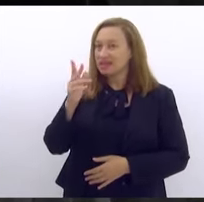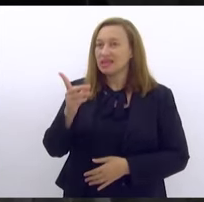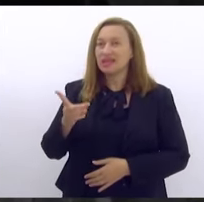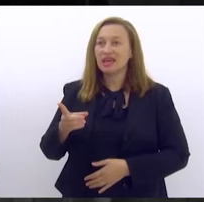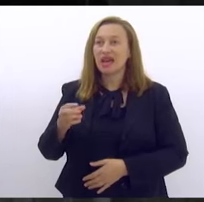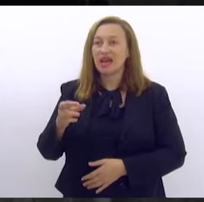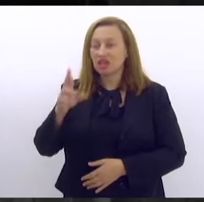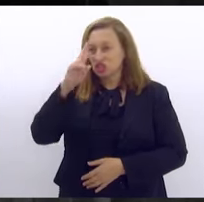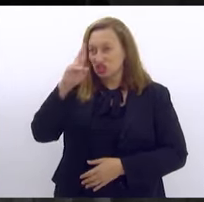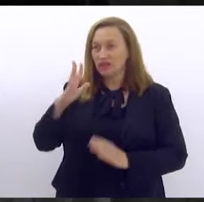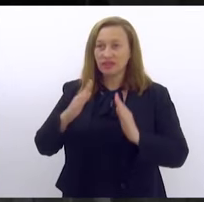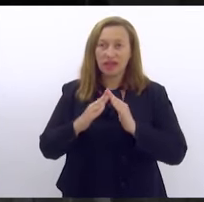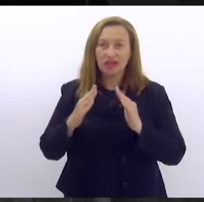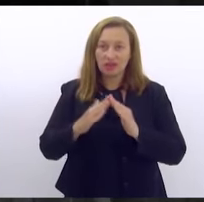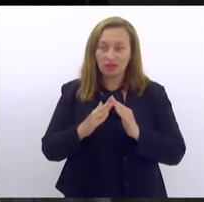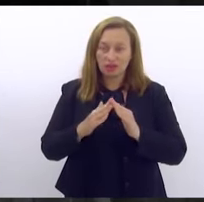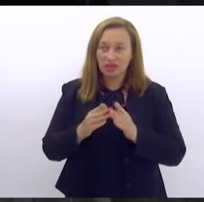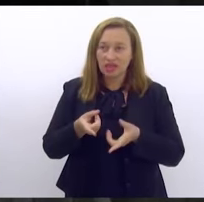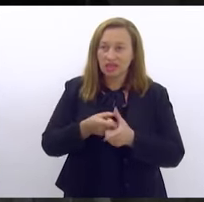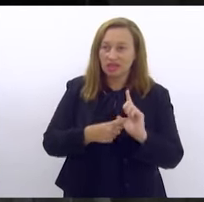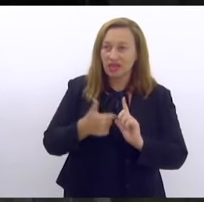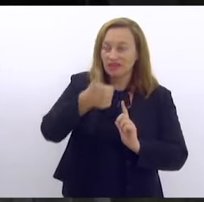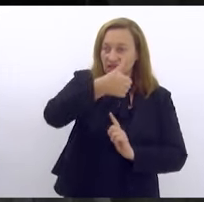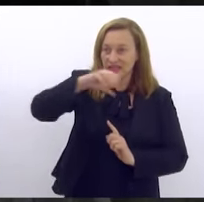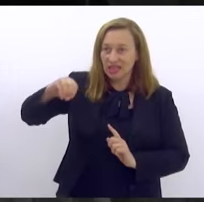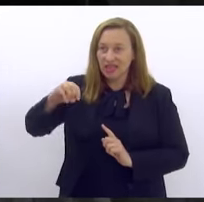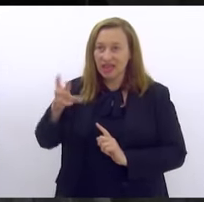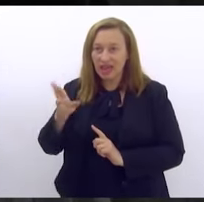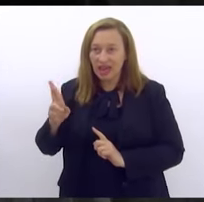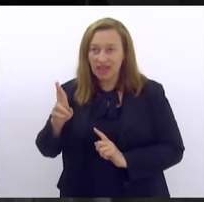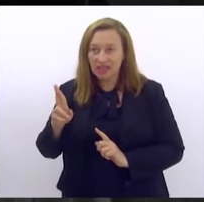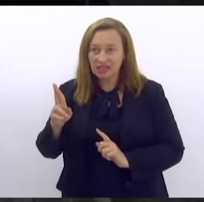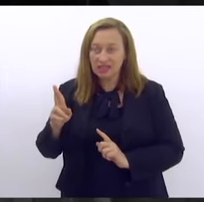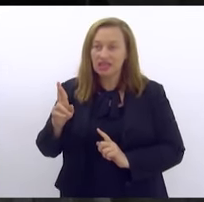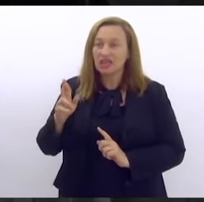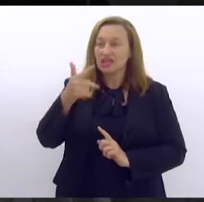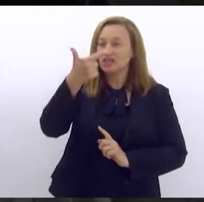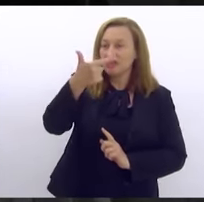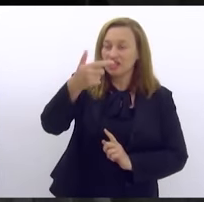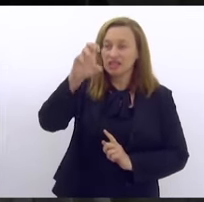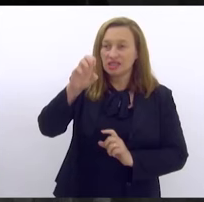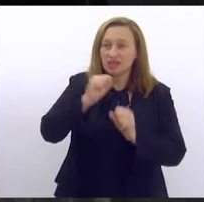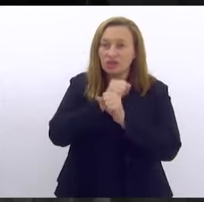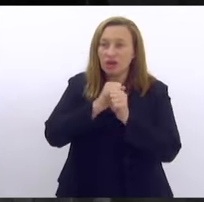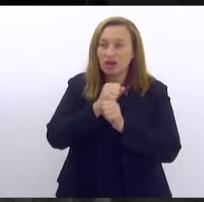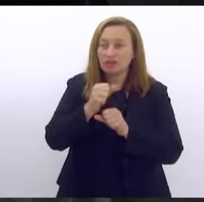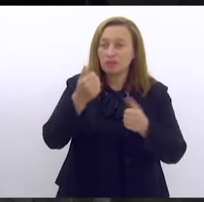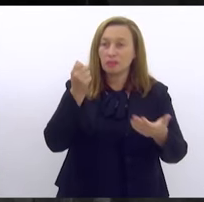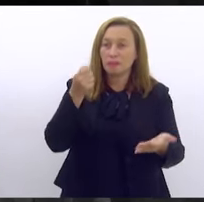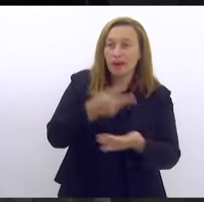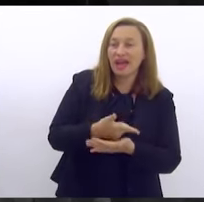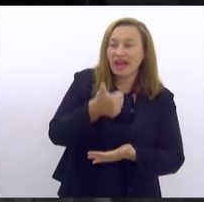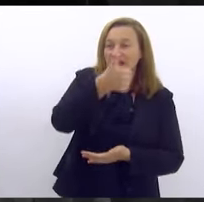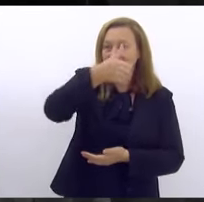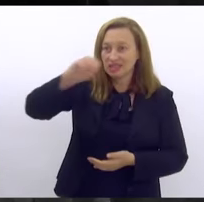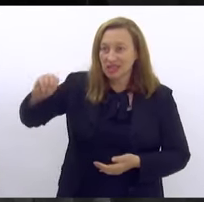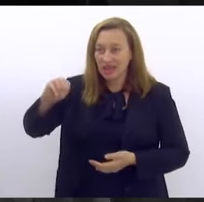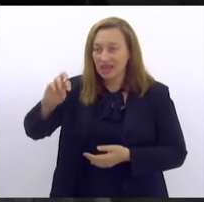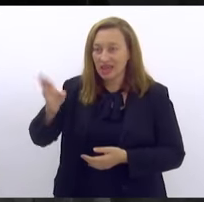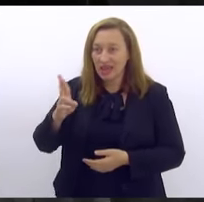R$100, durante 25 anos ela pagasse R$250 e depois de 25 anos ela soubesse que ainda está devendo